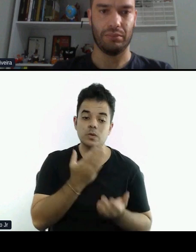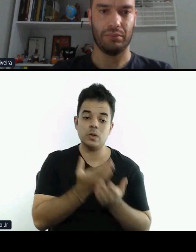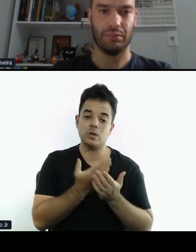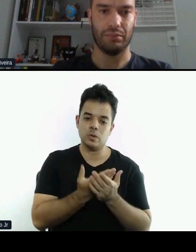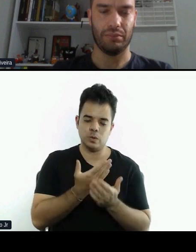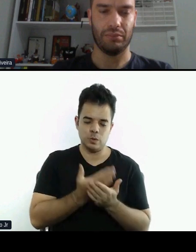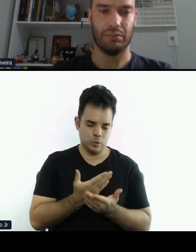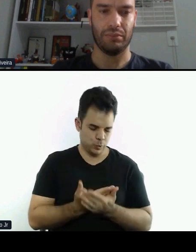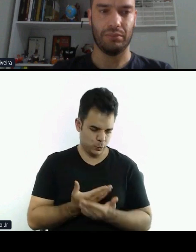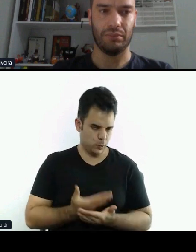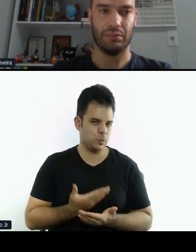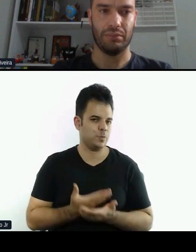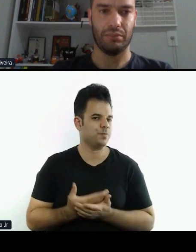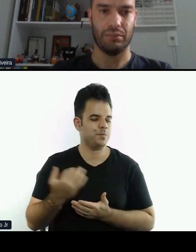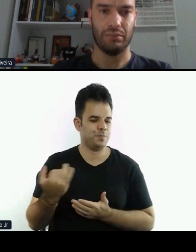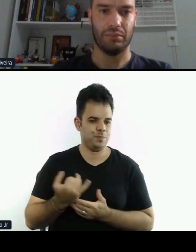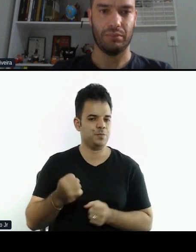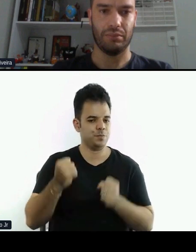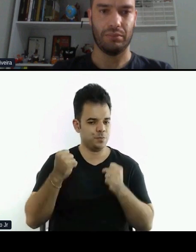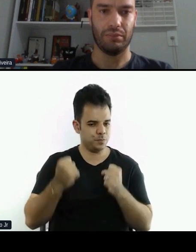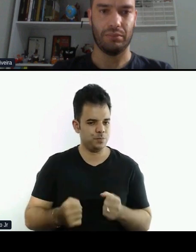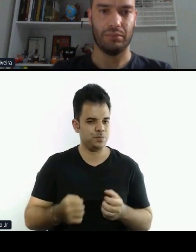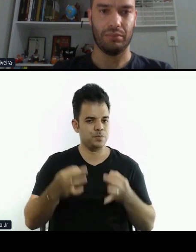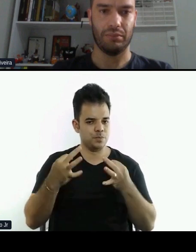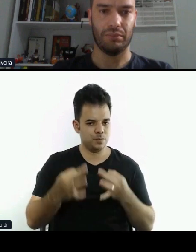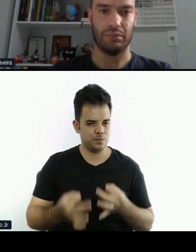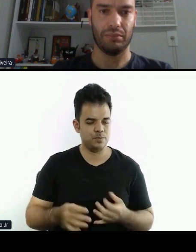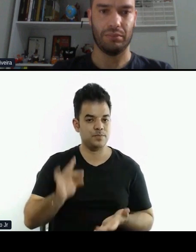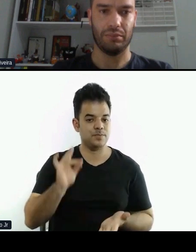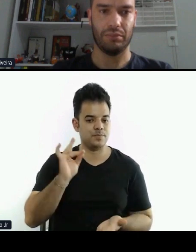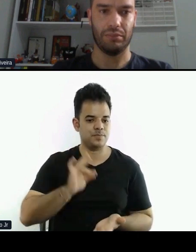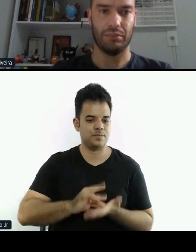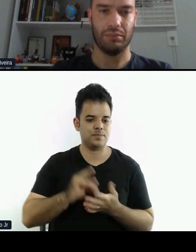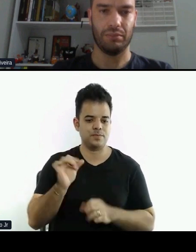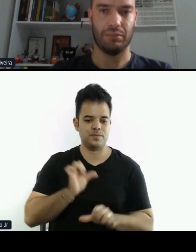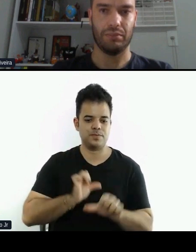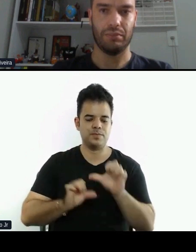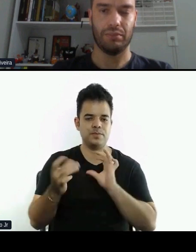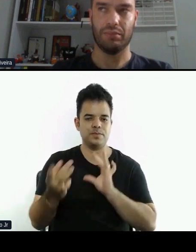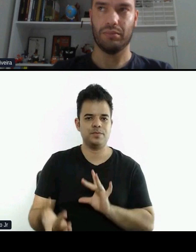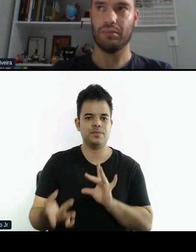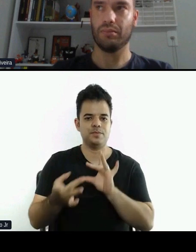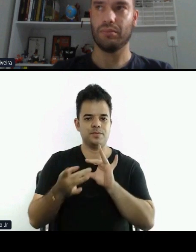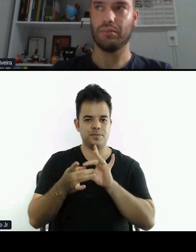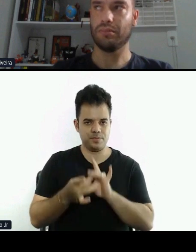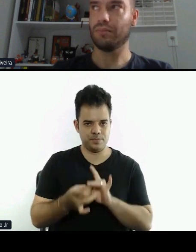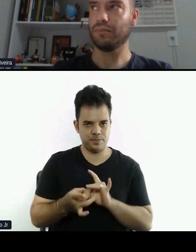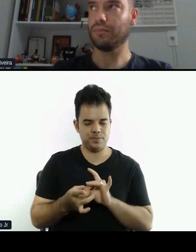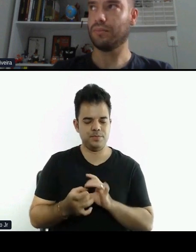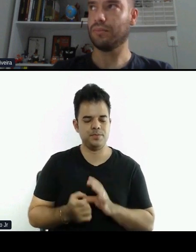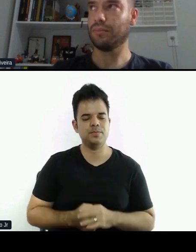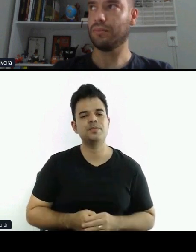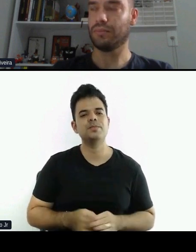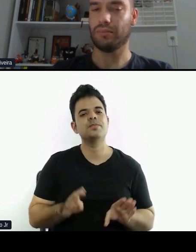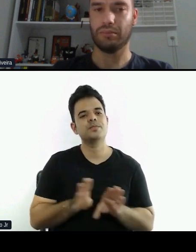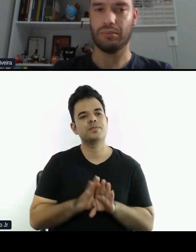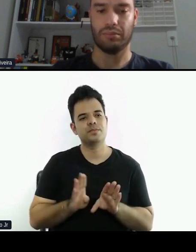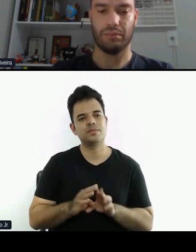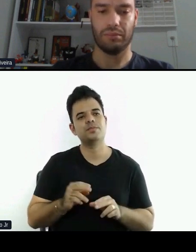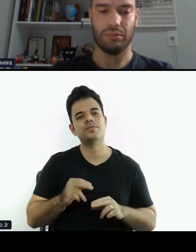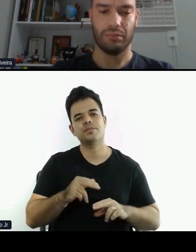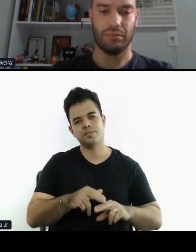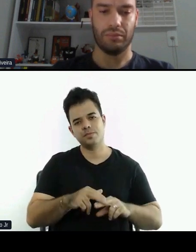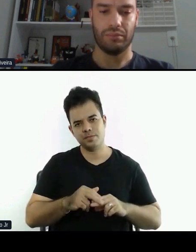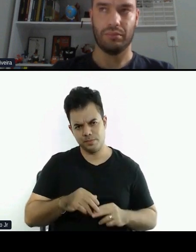que pode realmente fazer essa diferença e essa conexão. É por aí? Vocês acreditam